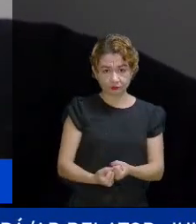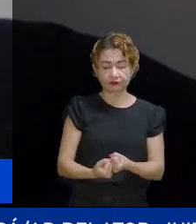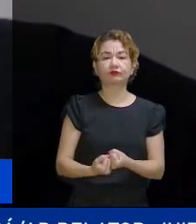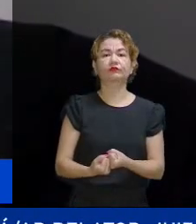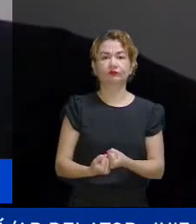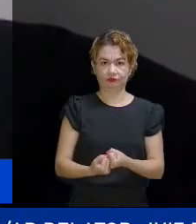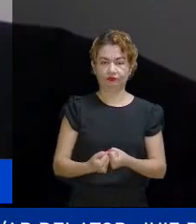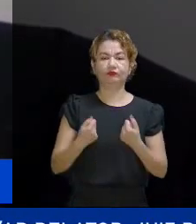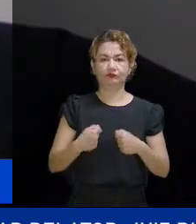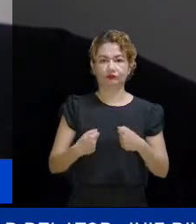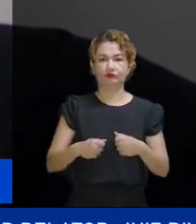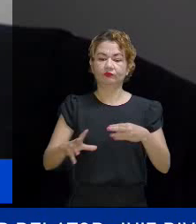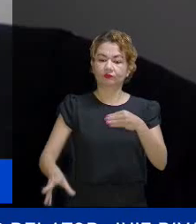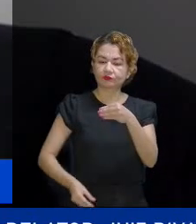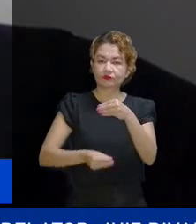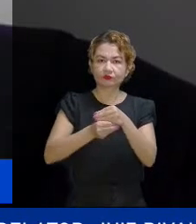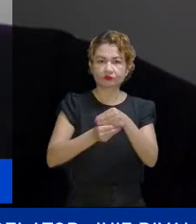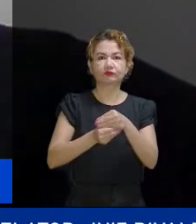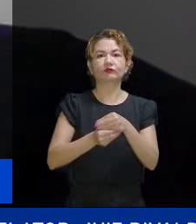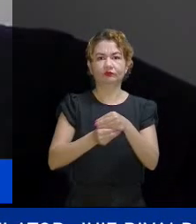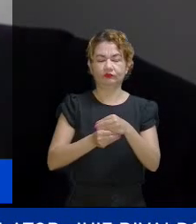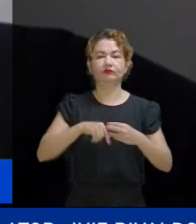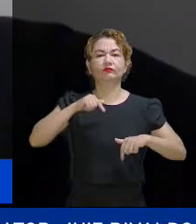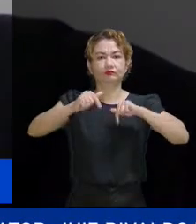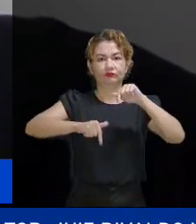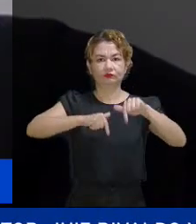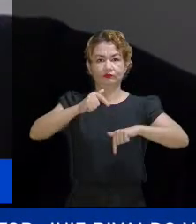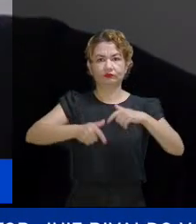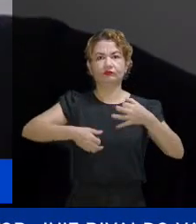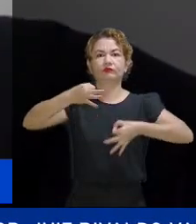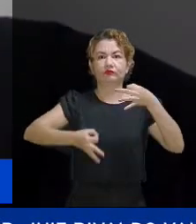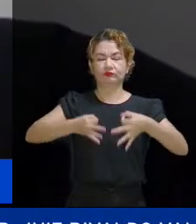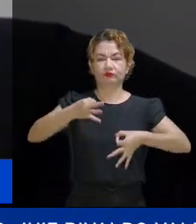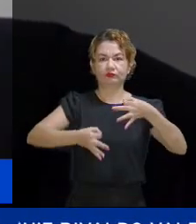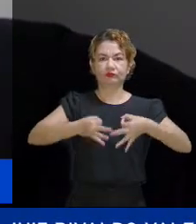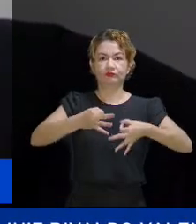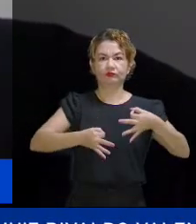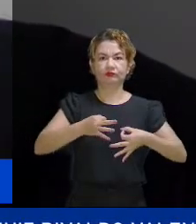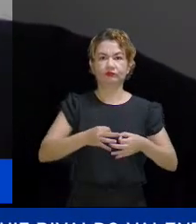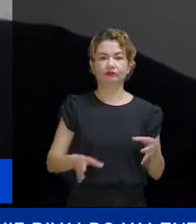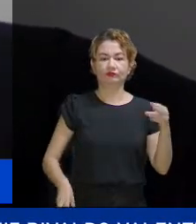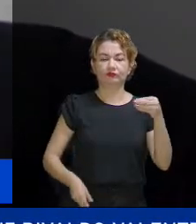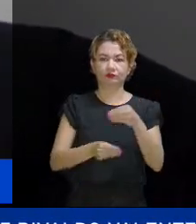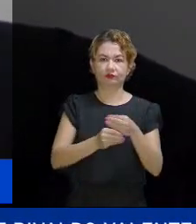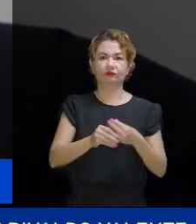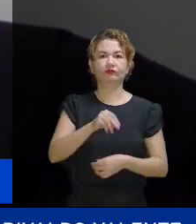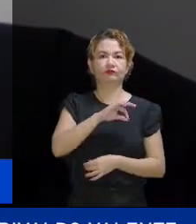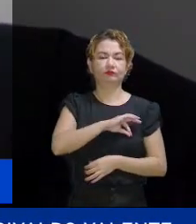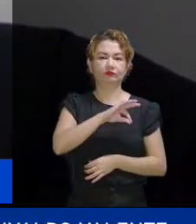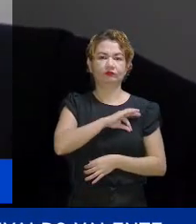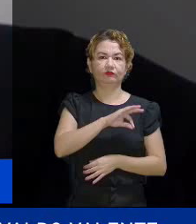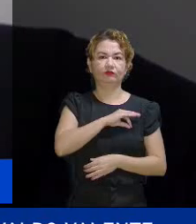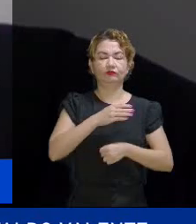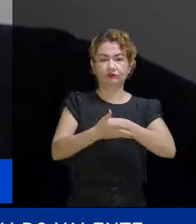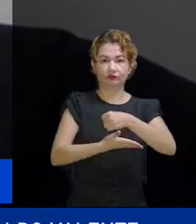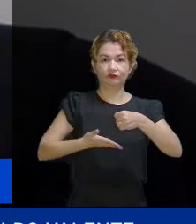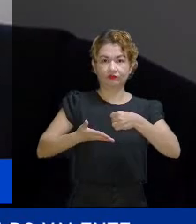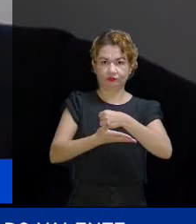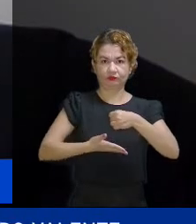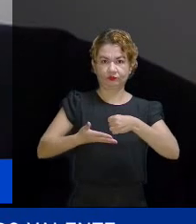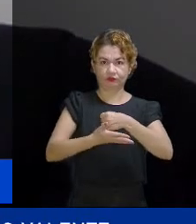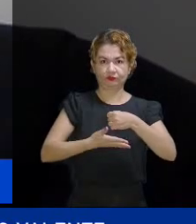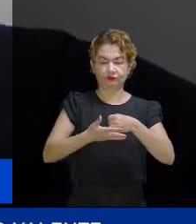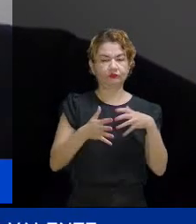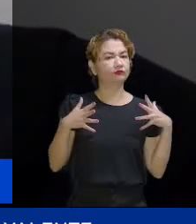06000004-24.2025. Origem Macapá barra P, relator, juiz Rivaldo Valente. Como parcela integrante do vencimento básico de todos os